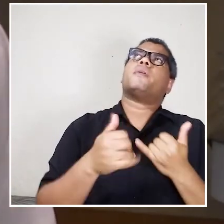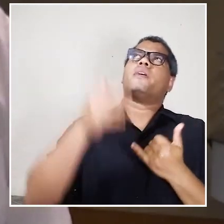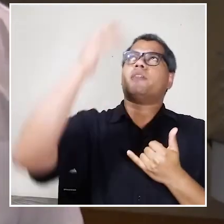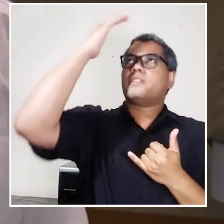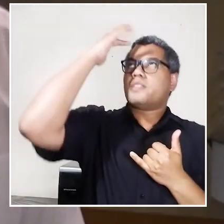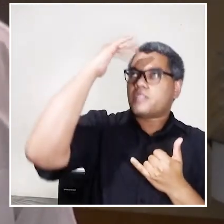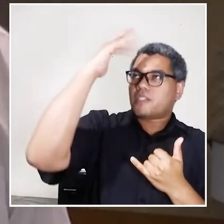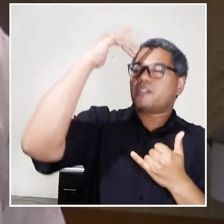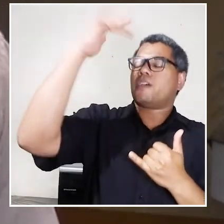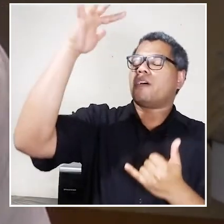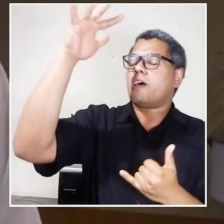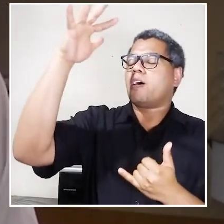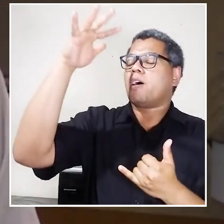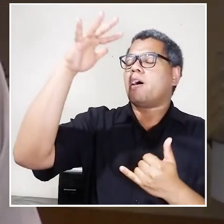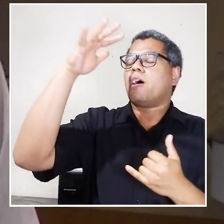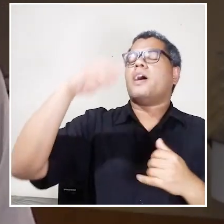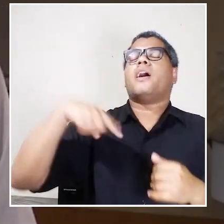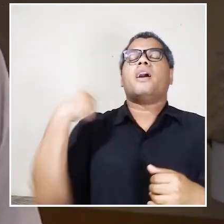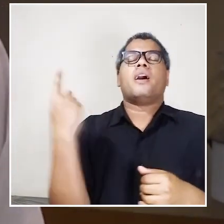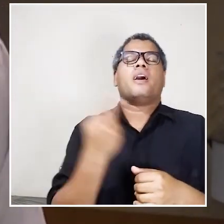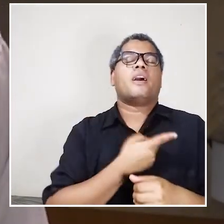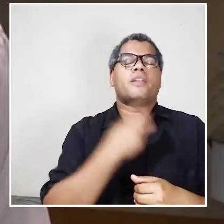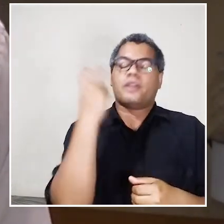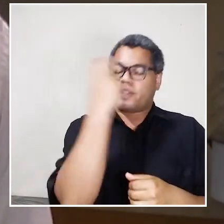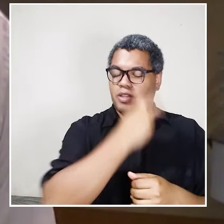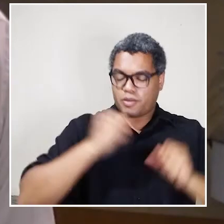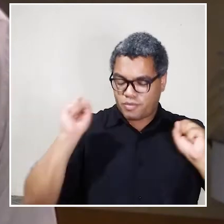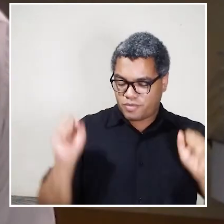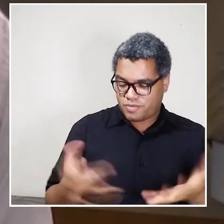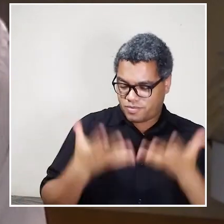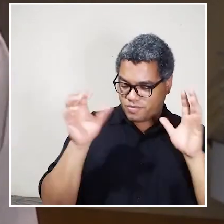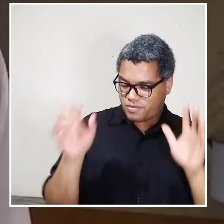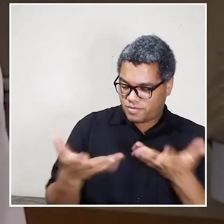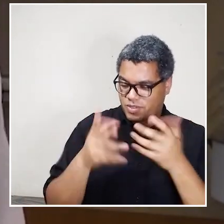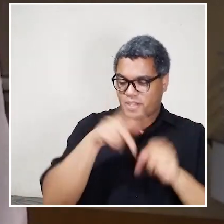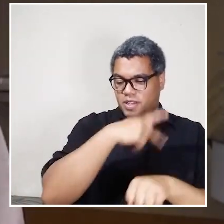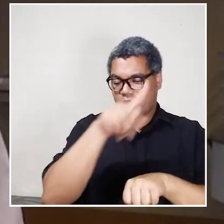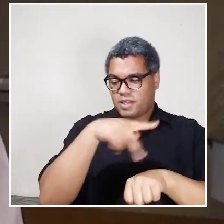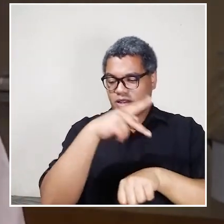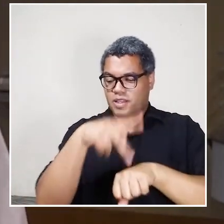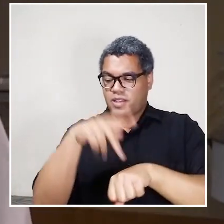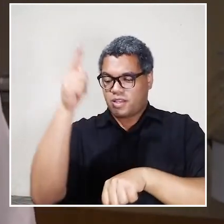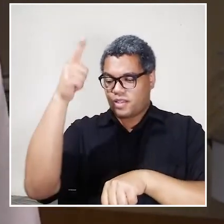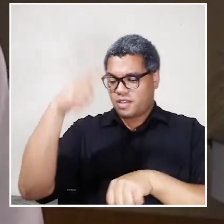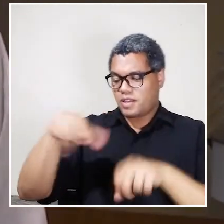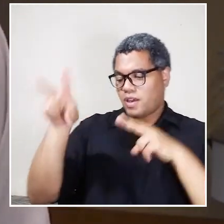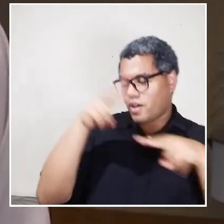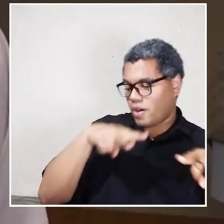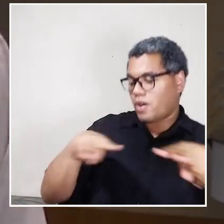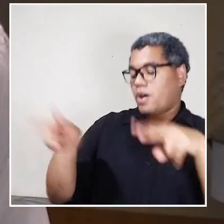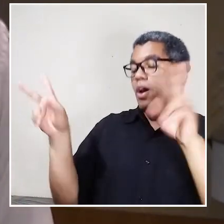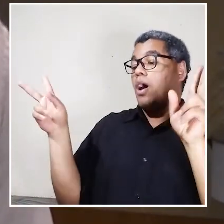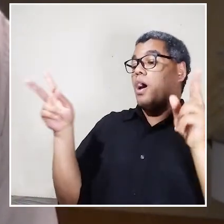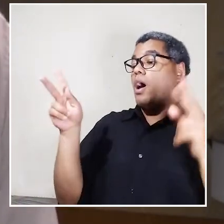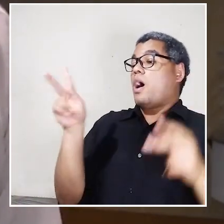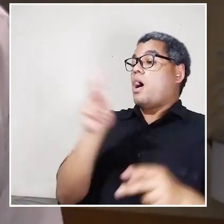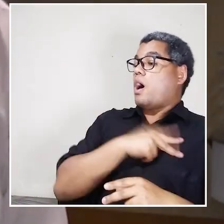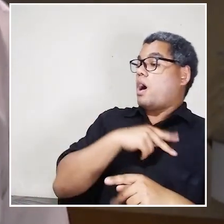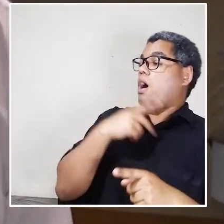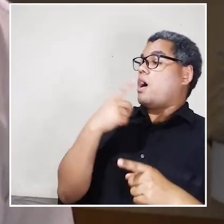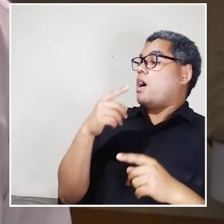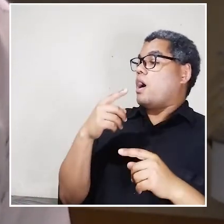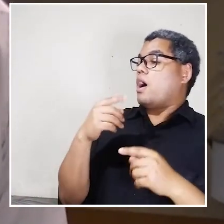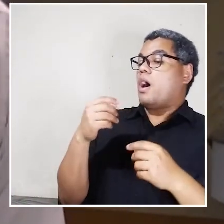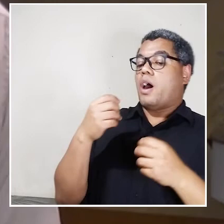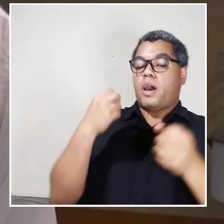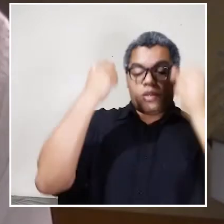dizia, grandes coisas o Senhor tem feito por eles. E aí nós fazemos coro. Com efeito, grandes coisas o Senhor